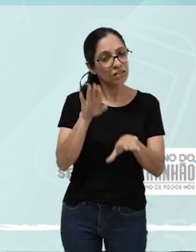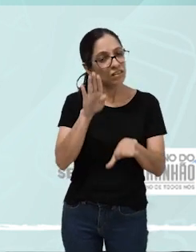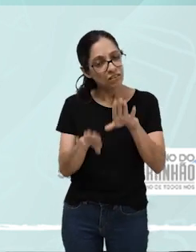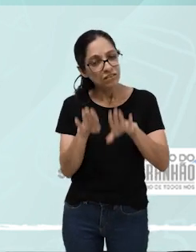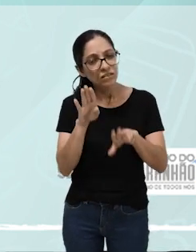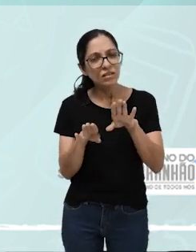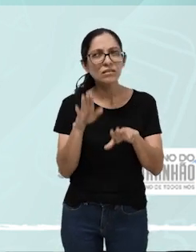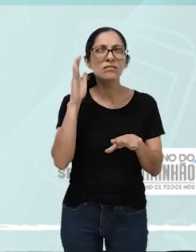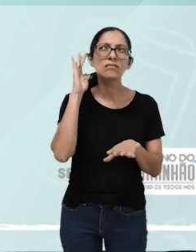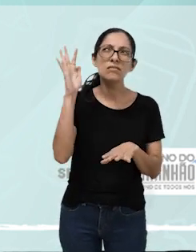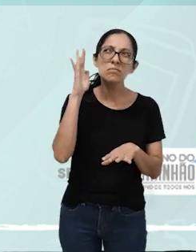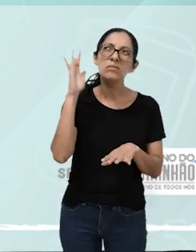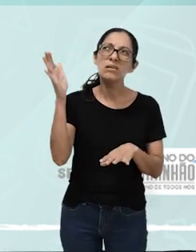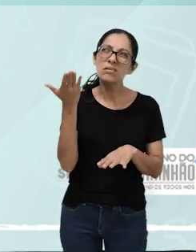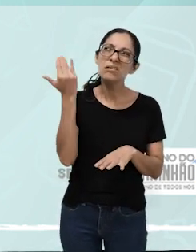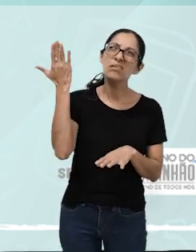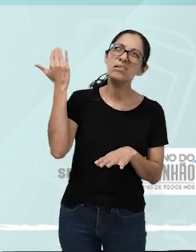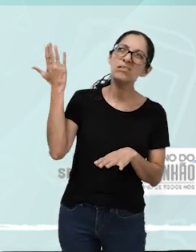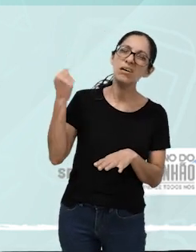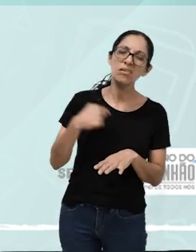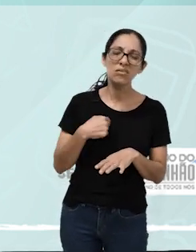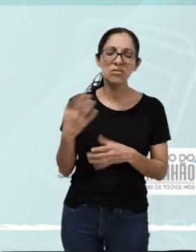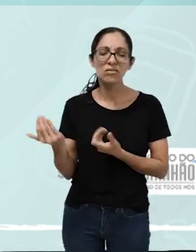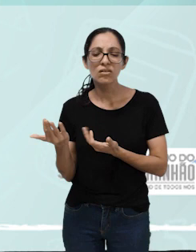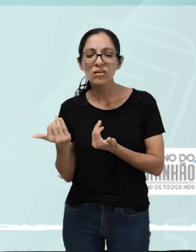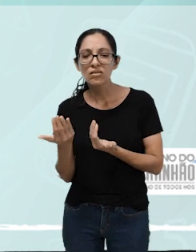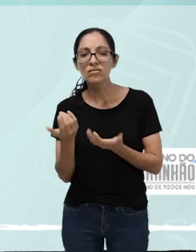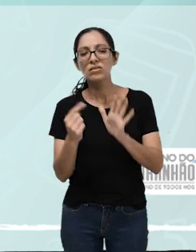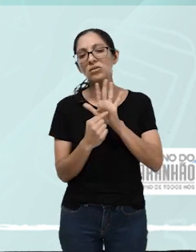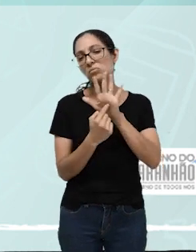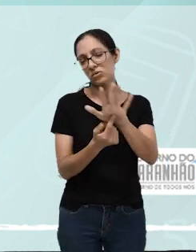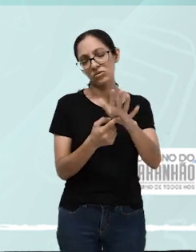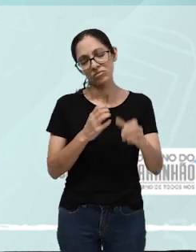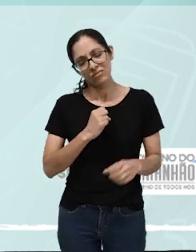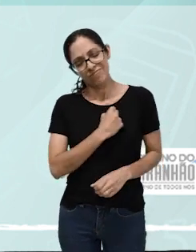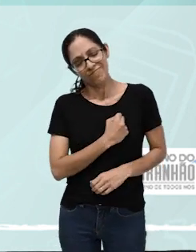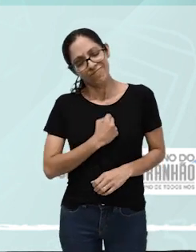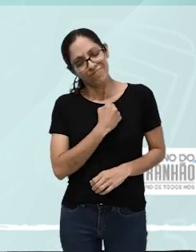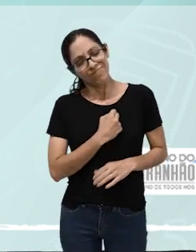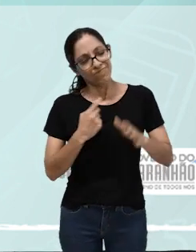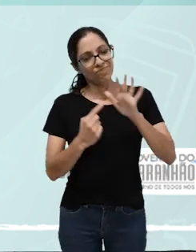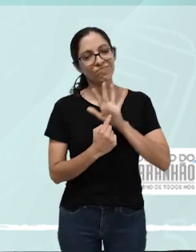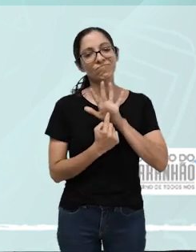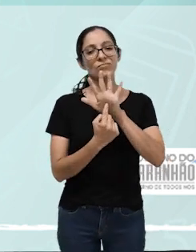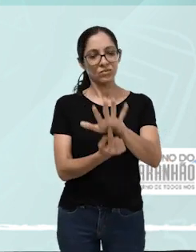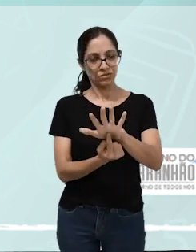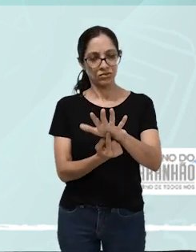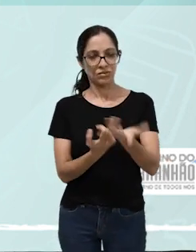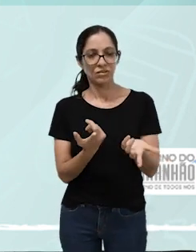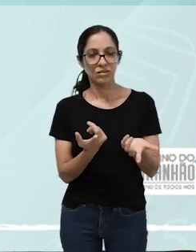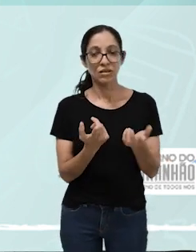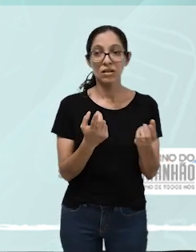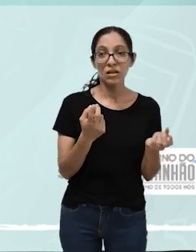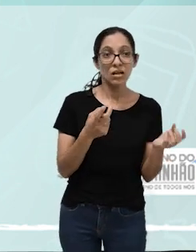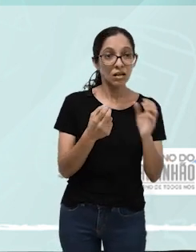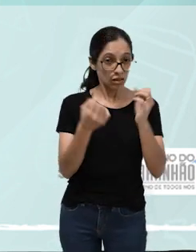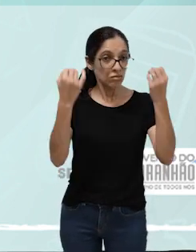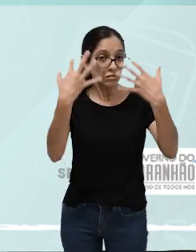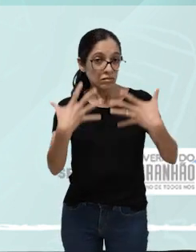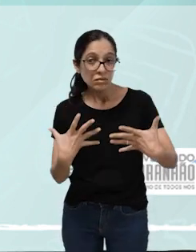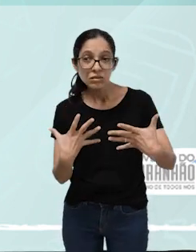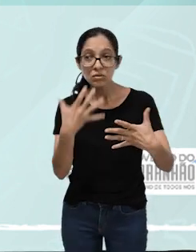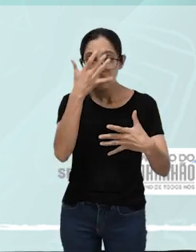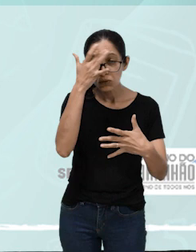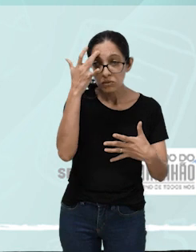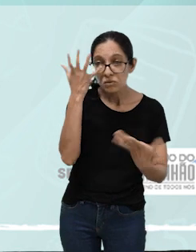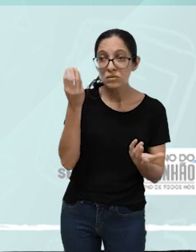recordando a feliz Mocidade canta uma saudade que mora em meu peito eu canto Caboclo com as suas caçadas